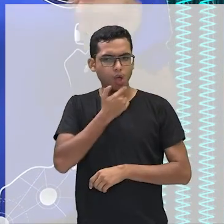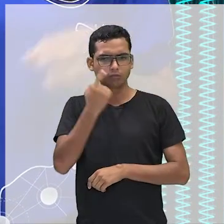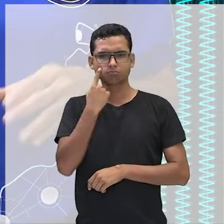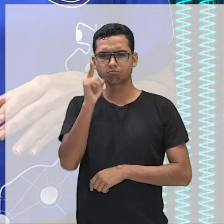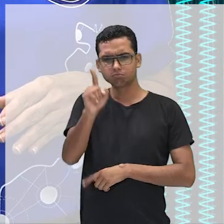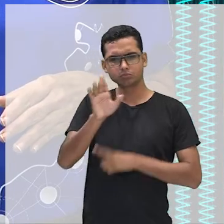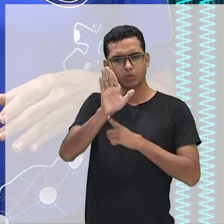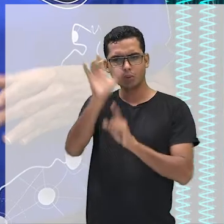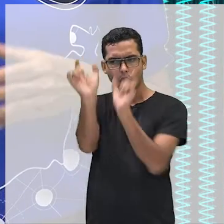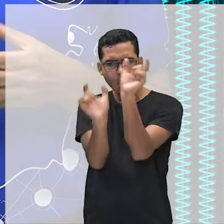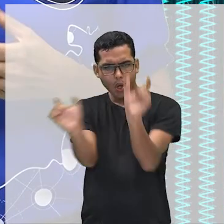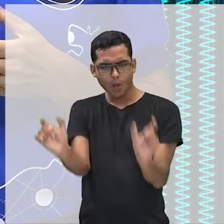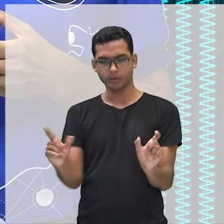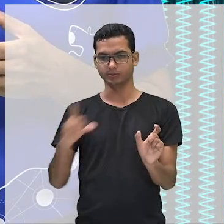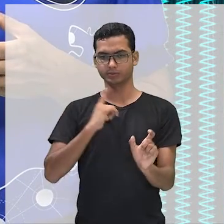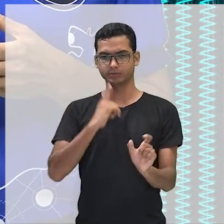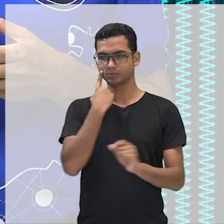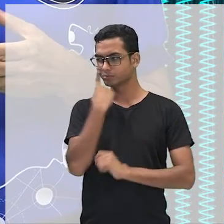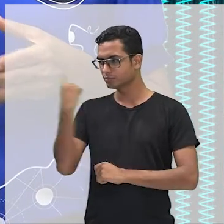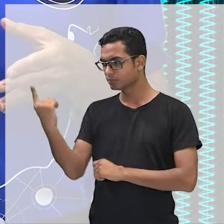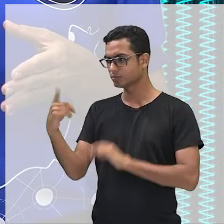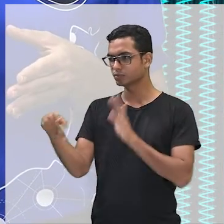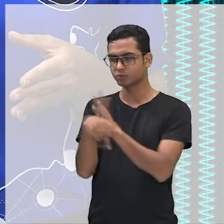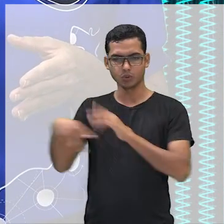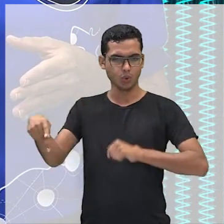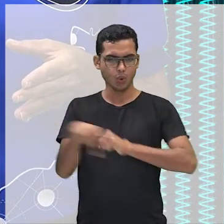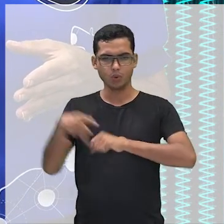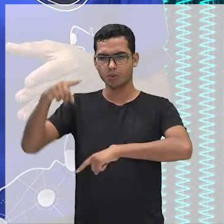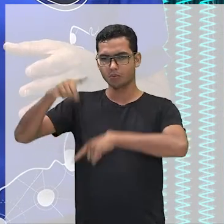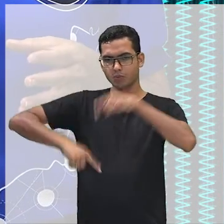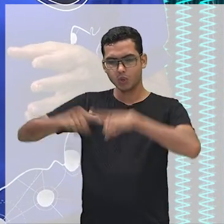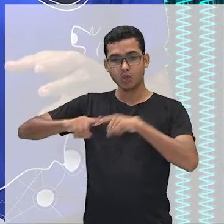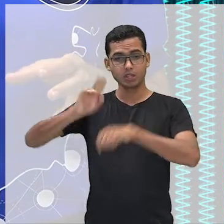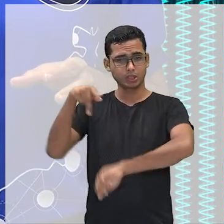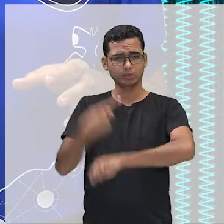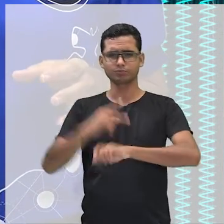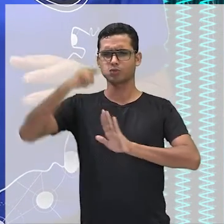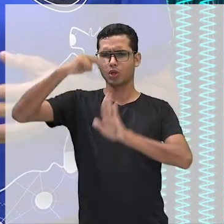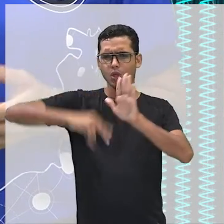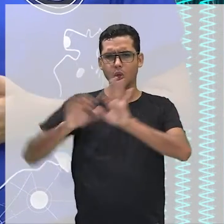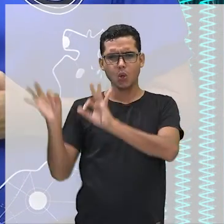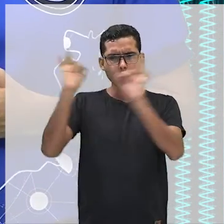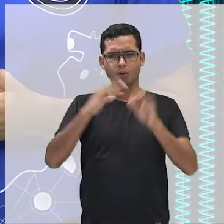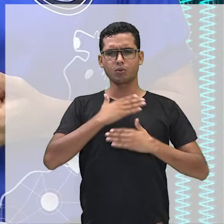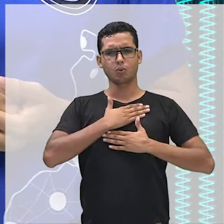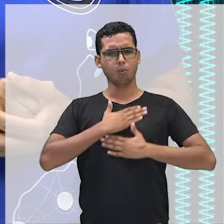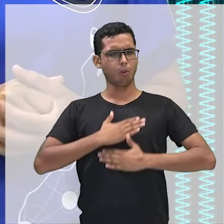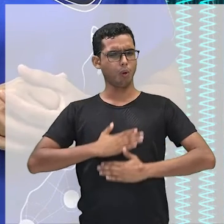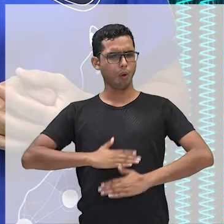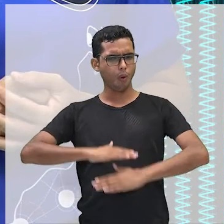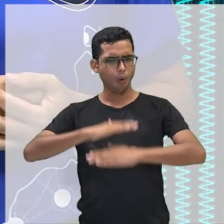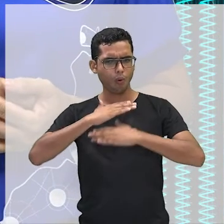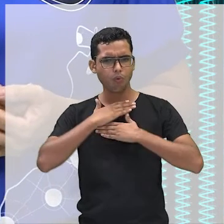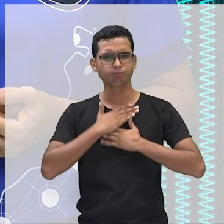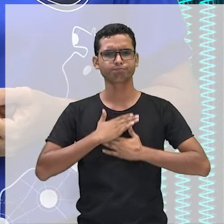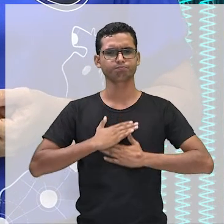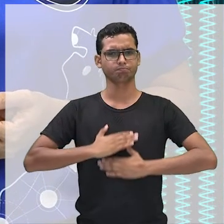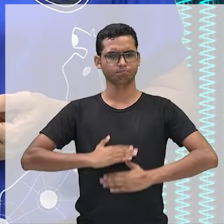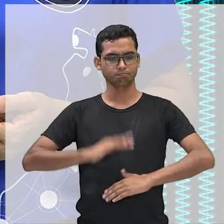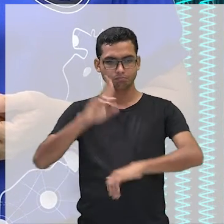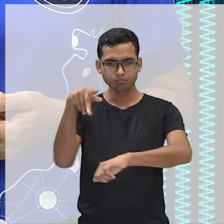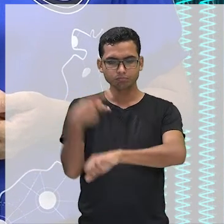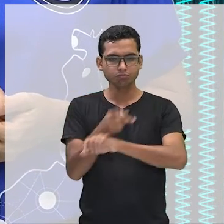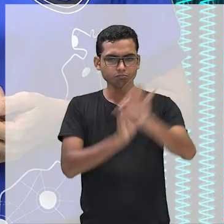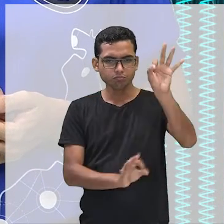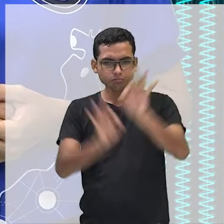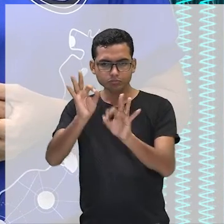palavras para vocês, no caso, os object pronouns, e a gente vai lendo com calma e encaixando ali os object pronouns